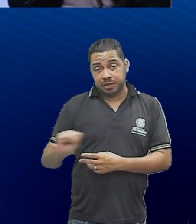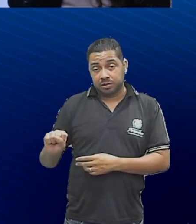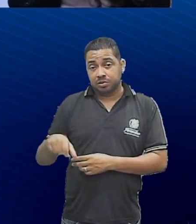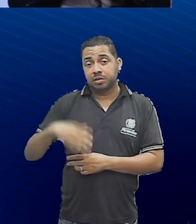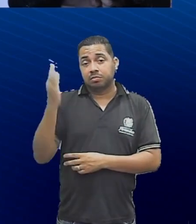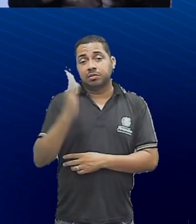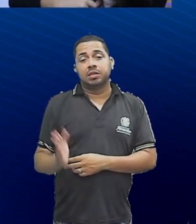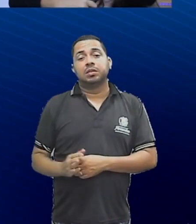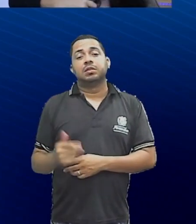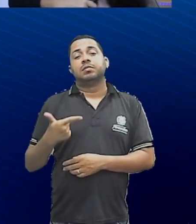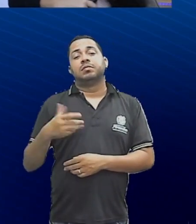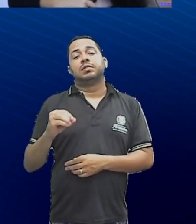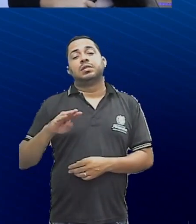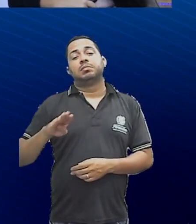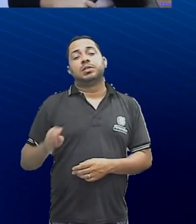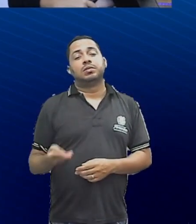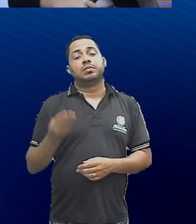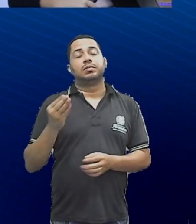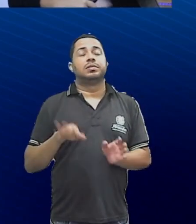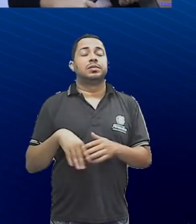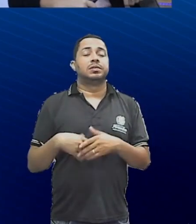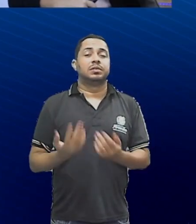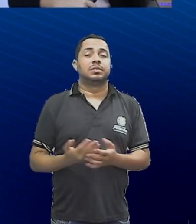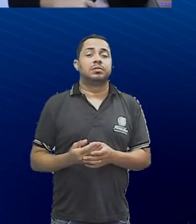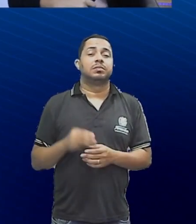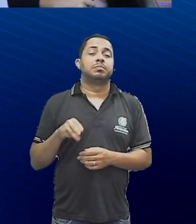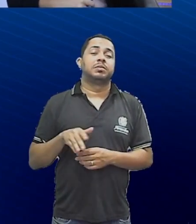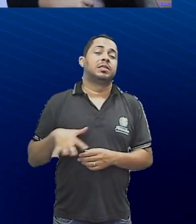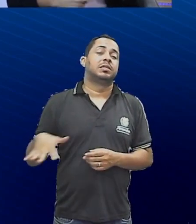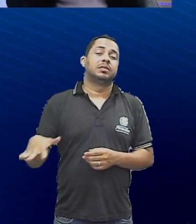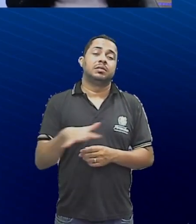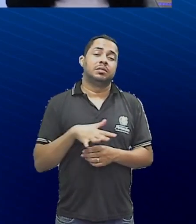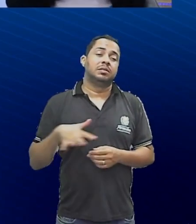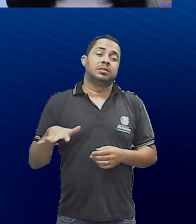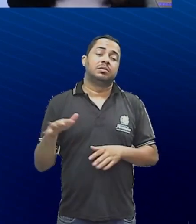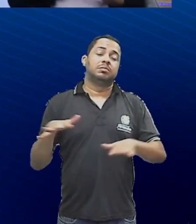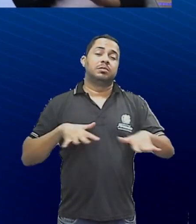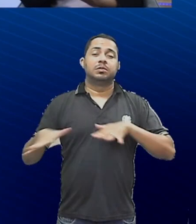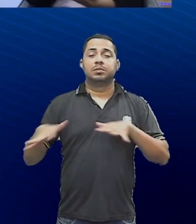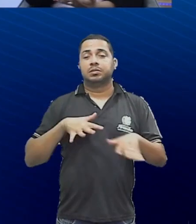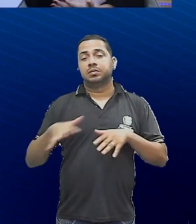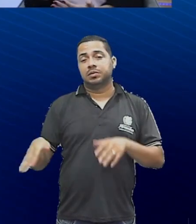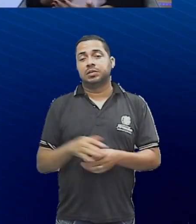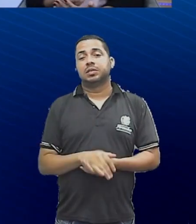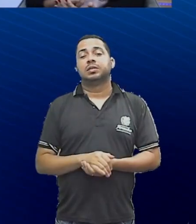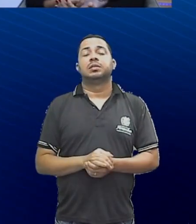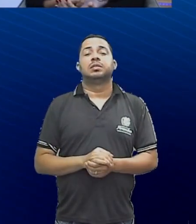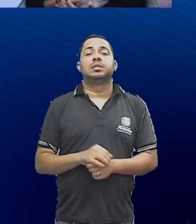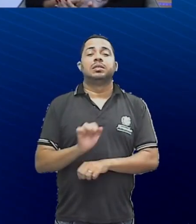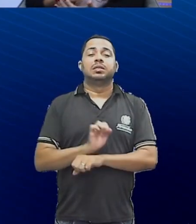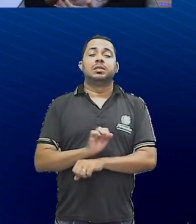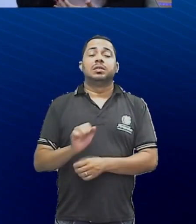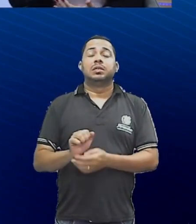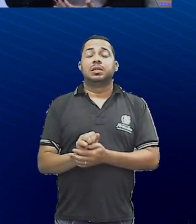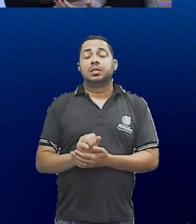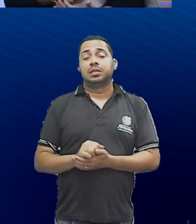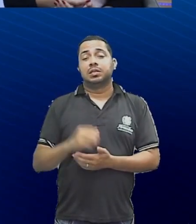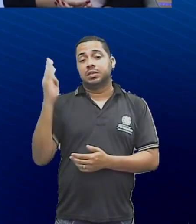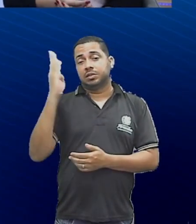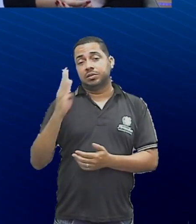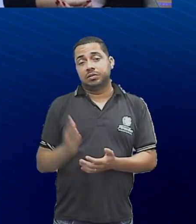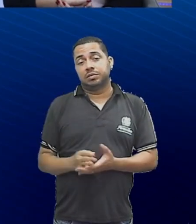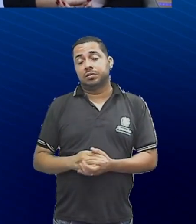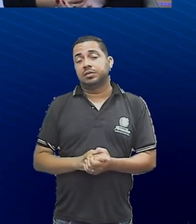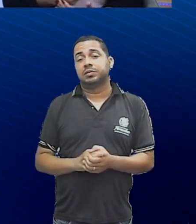Brasil 20 bilhões. Então, assim, é um mercado realmente que movimenta em escala nacional e